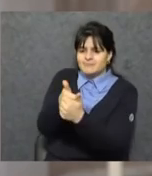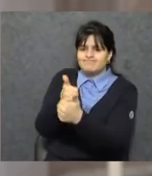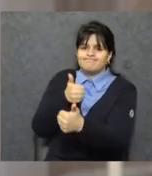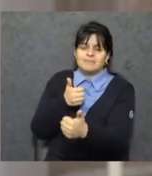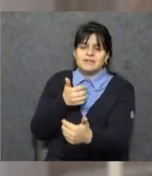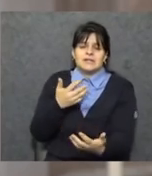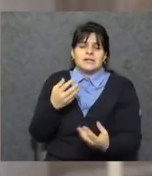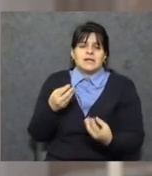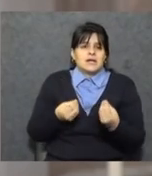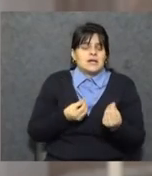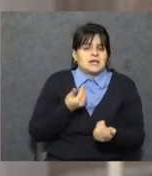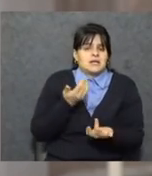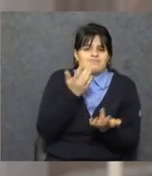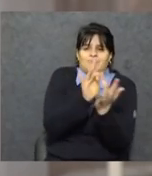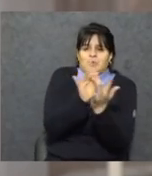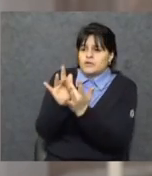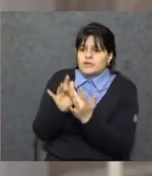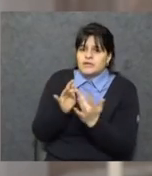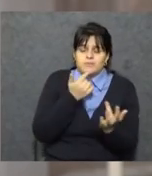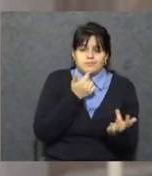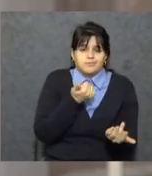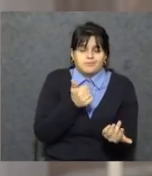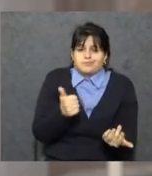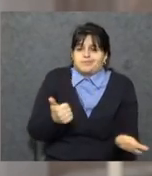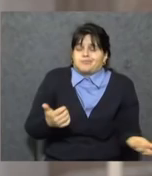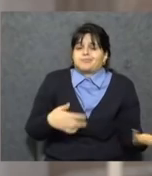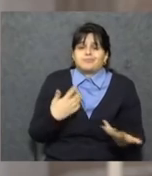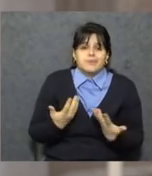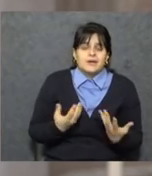Impossibilitados de contactar com aqueles que mais estimam e que mais amam.